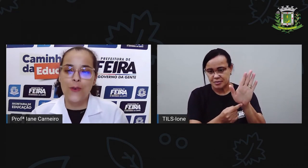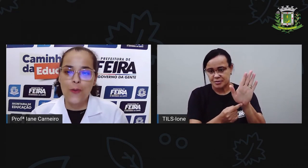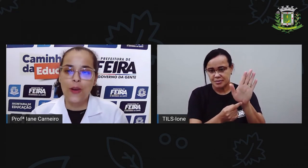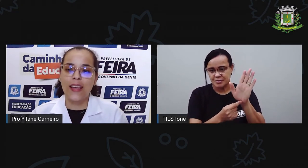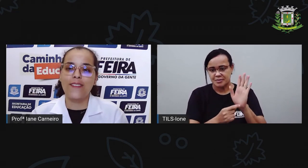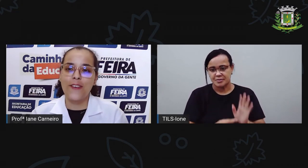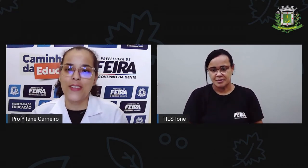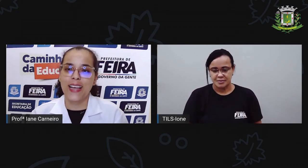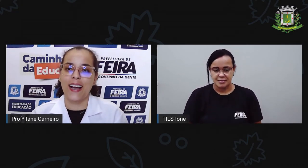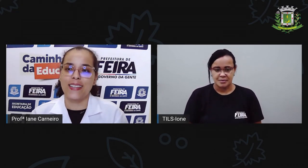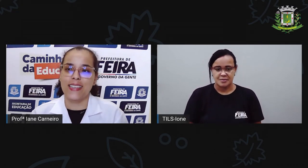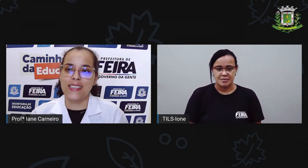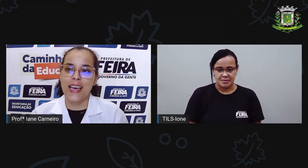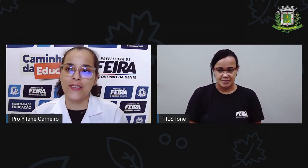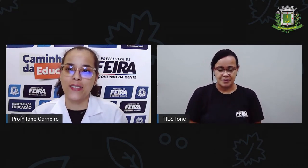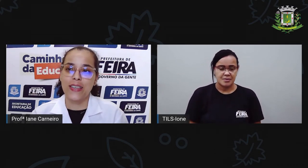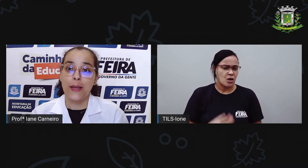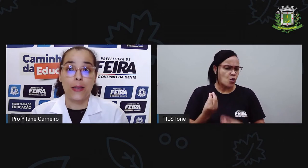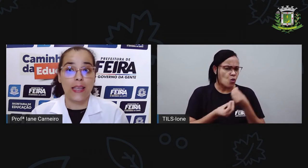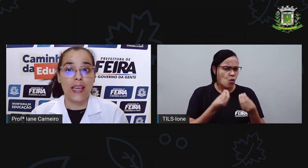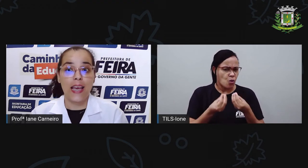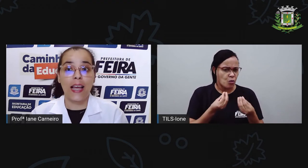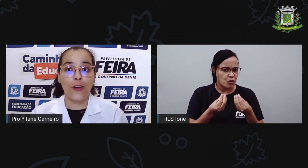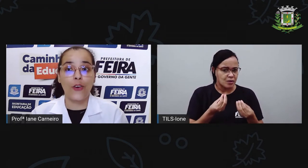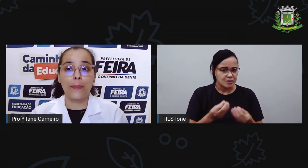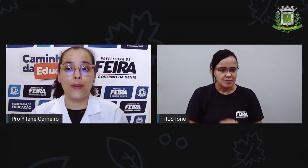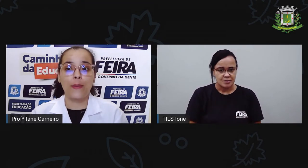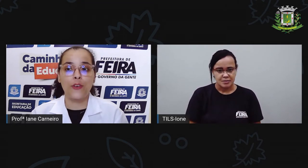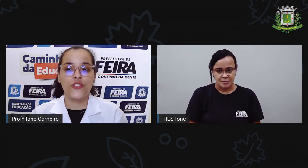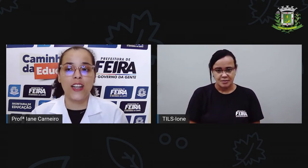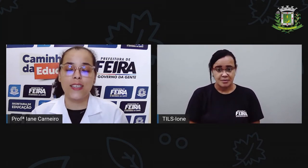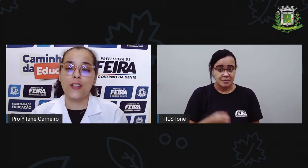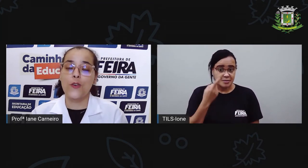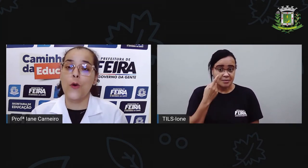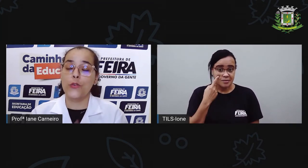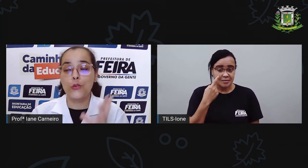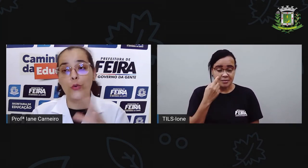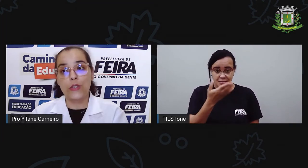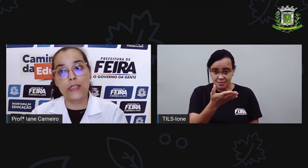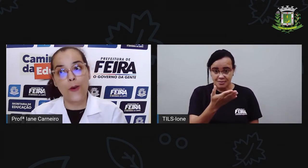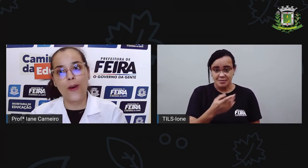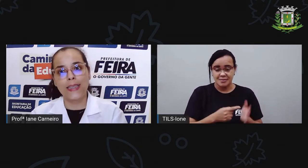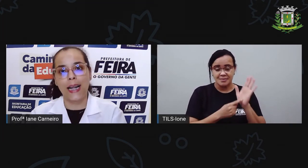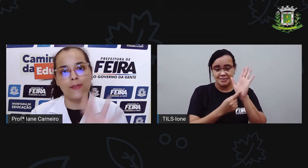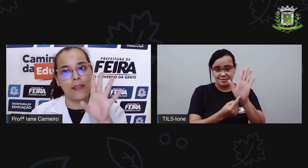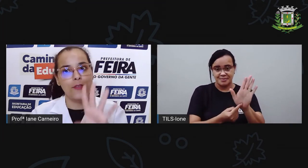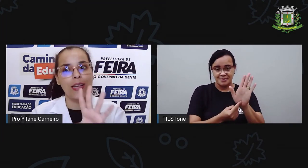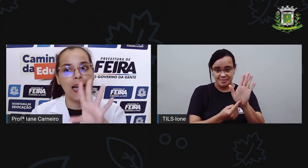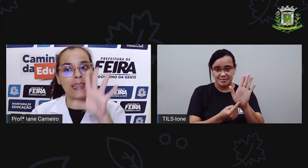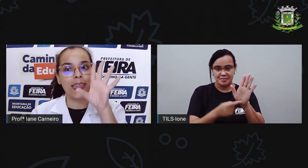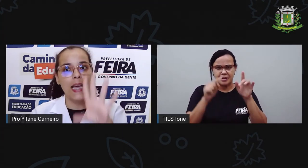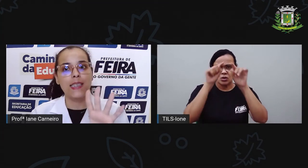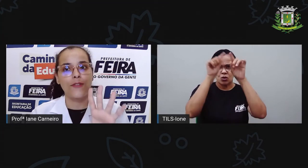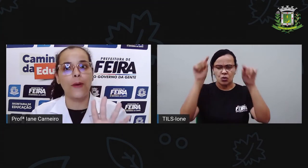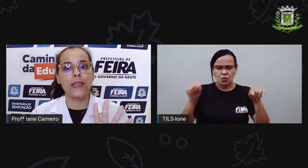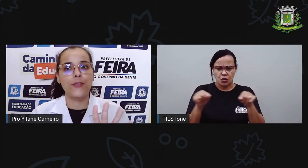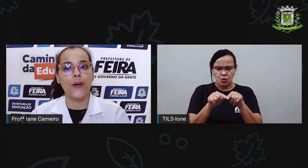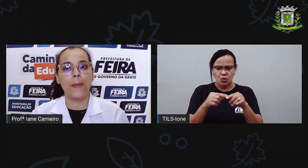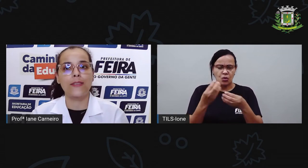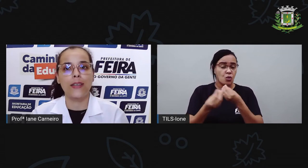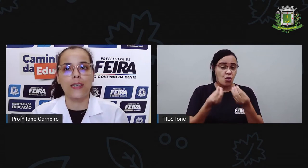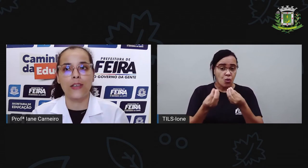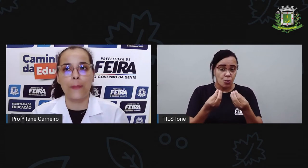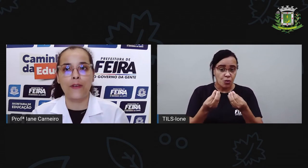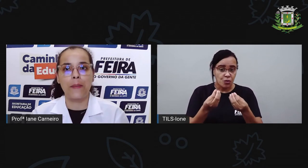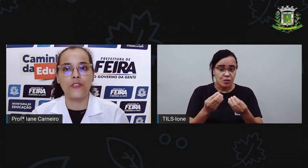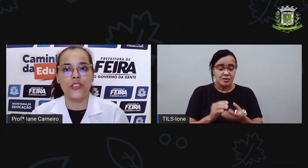Isso, como é que vai ficar, tá certo? Que agora a prova vai mostrar que seu quadrado deve ficar desse